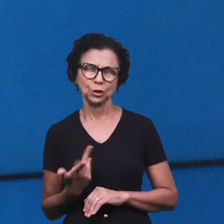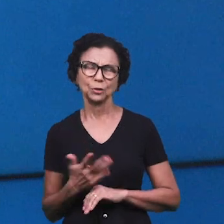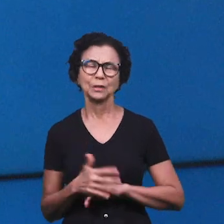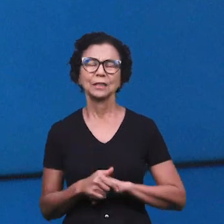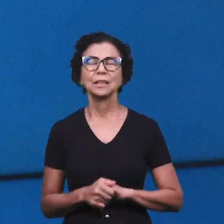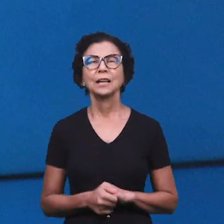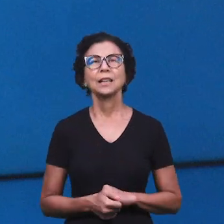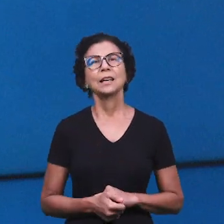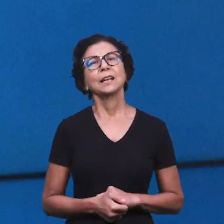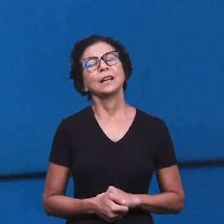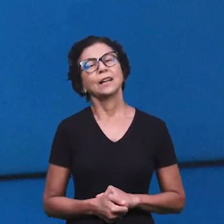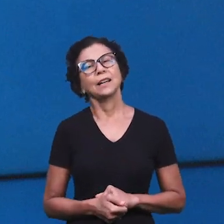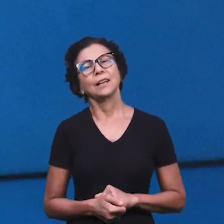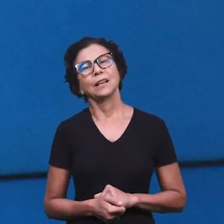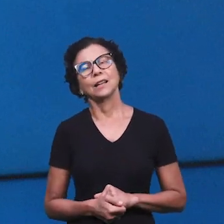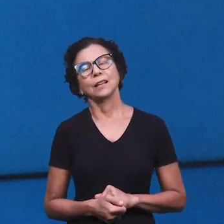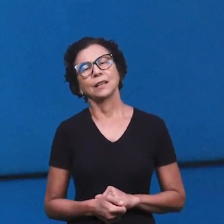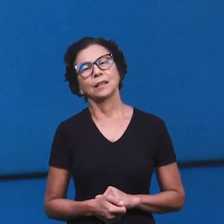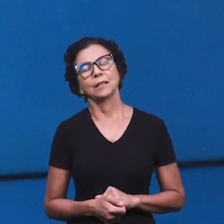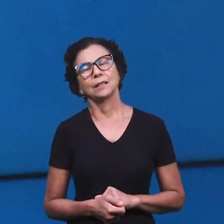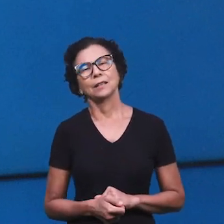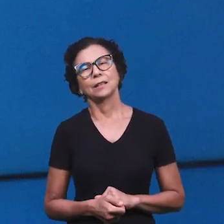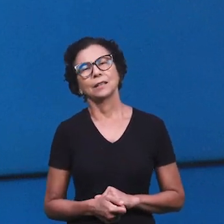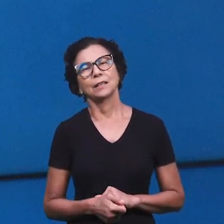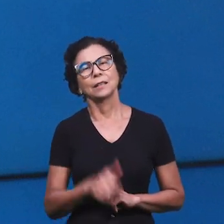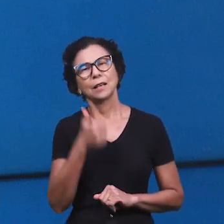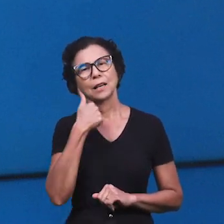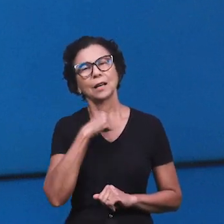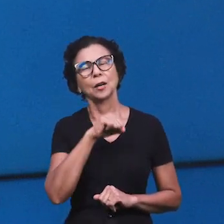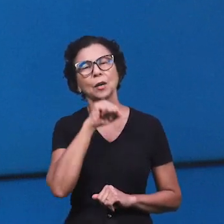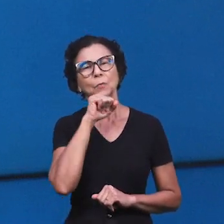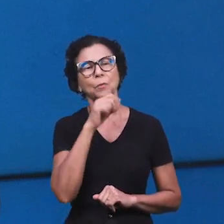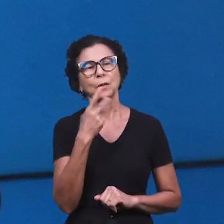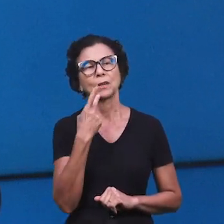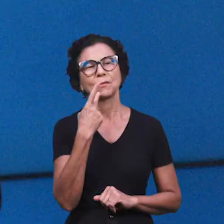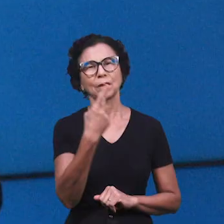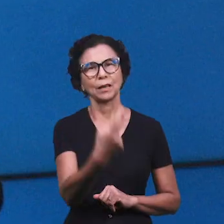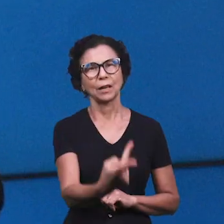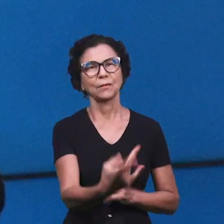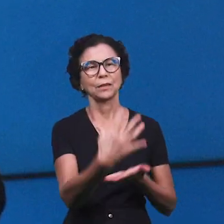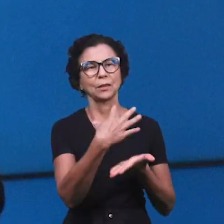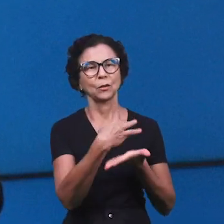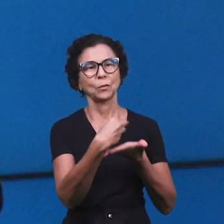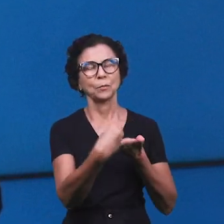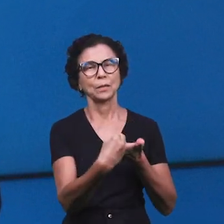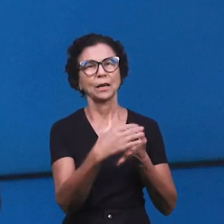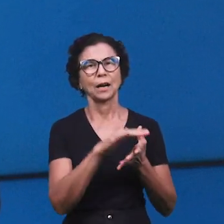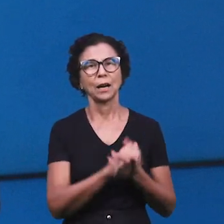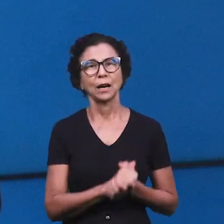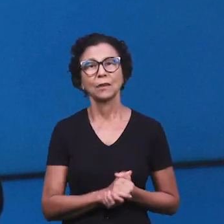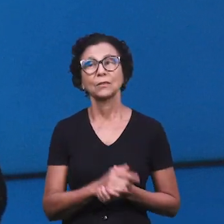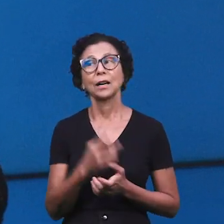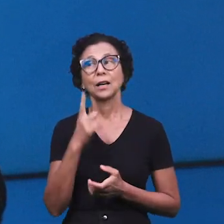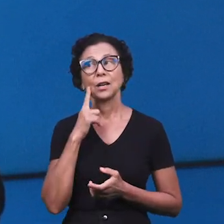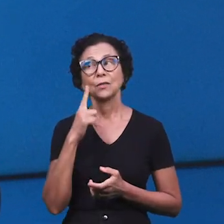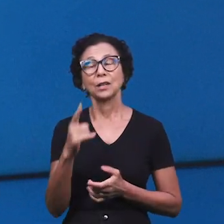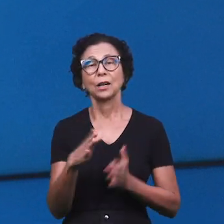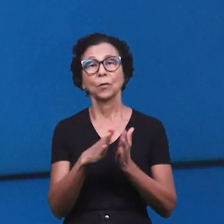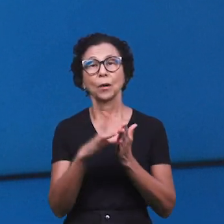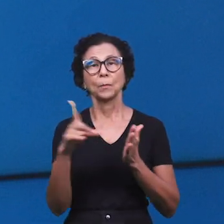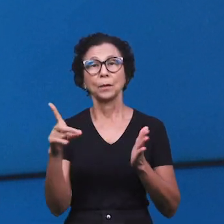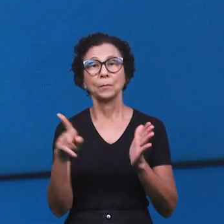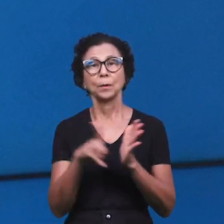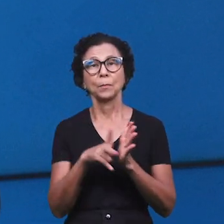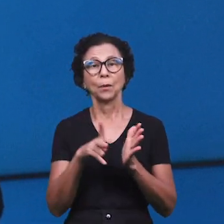ali, repetindo ali com a mamãe, ela estava ao mesmo tempo com a Bíblia da criança na mão, né? Já ali folheando a Bíblia